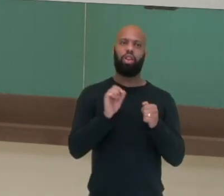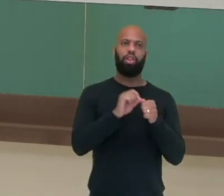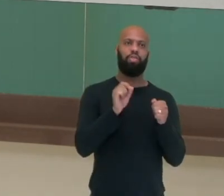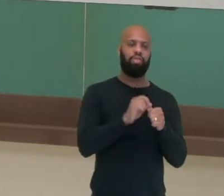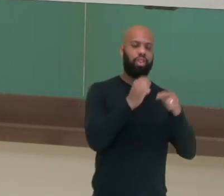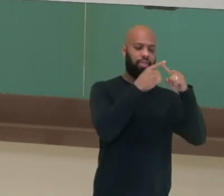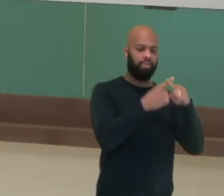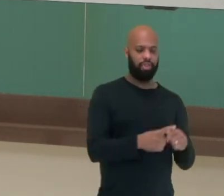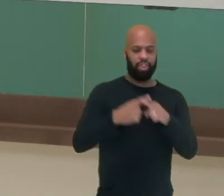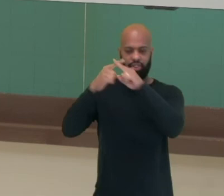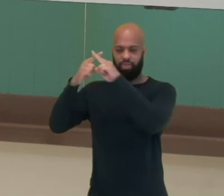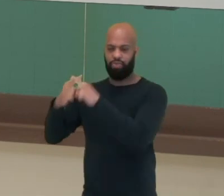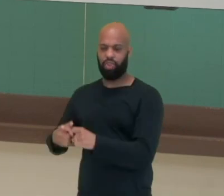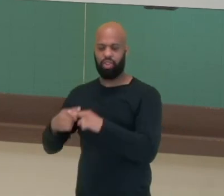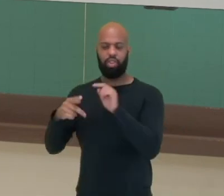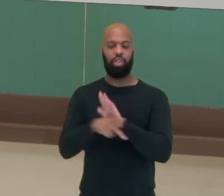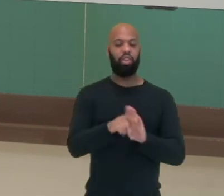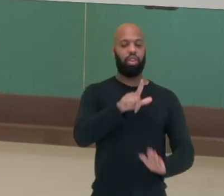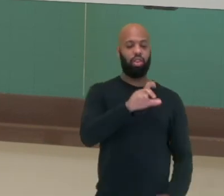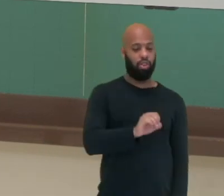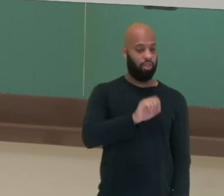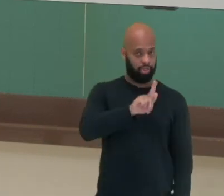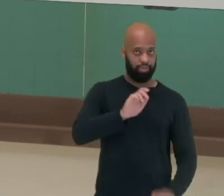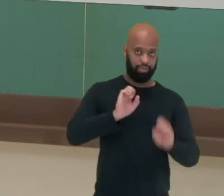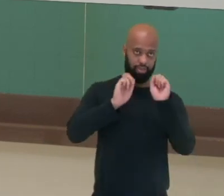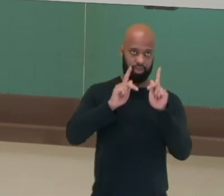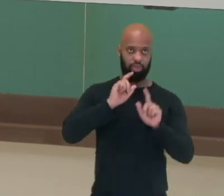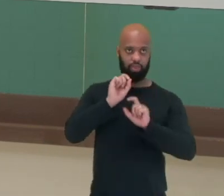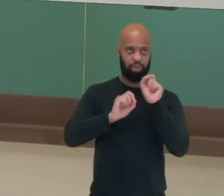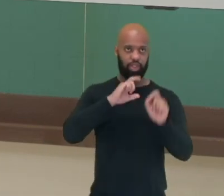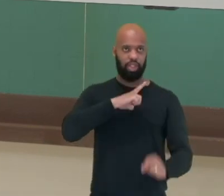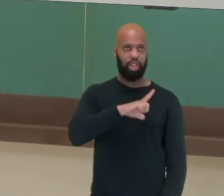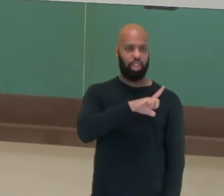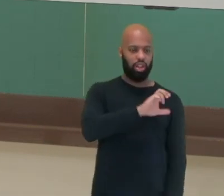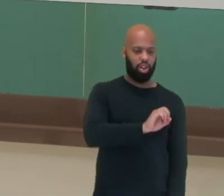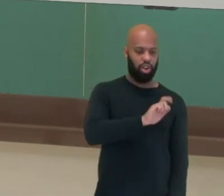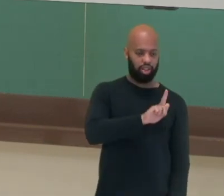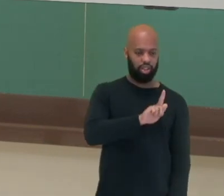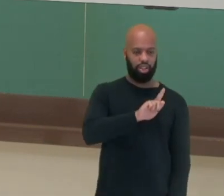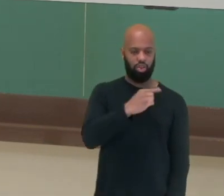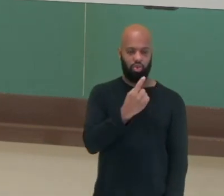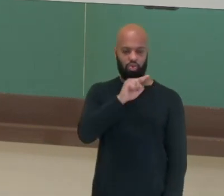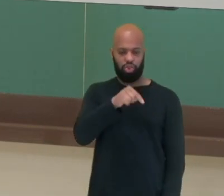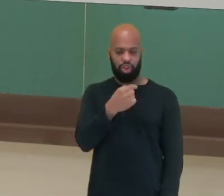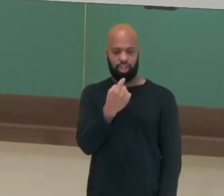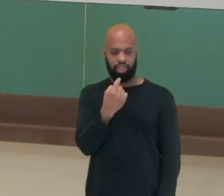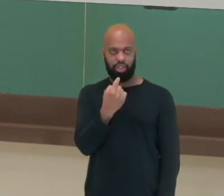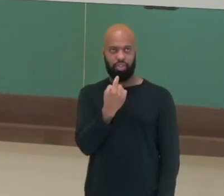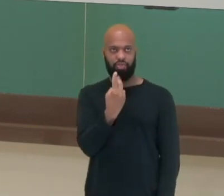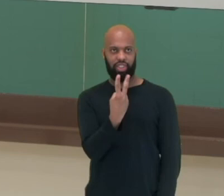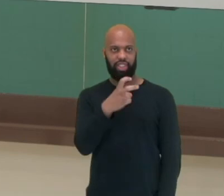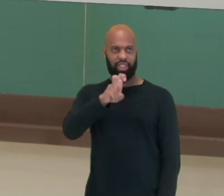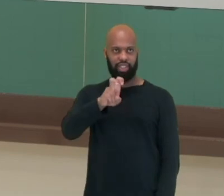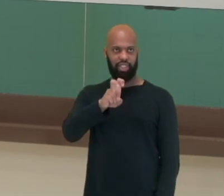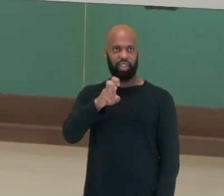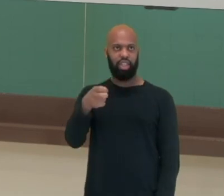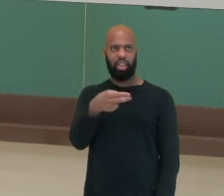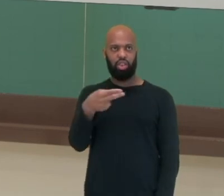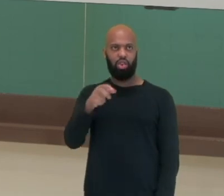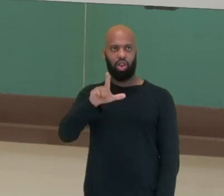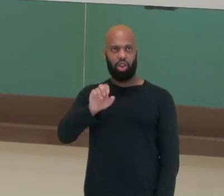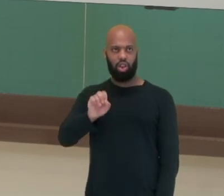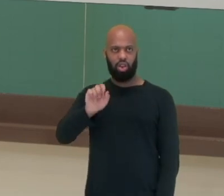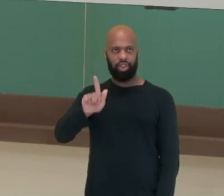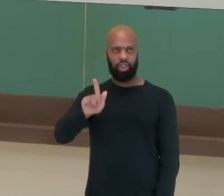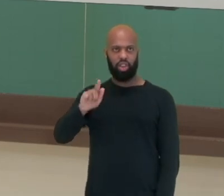Multiplicamos primeiro e o segundo termo por logaritmo, por log, então ficou log de 1,5 igual a log de 1,08 elevado